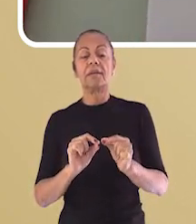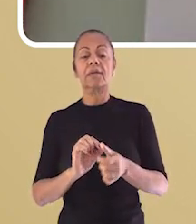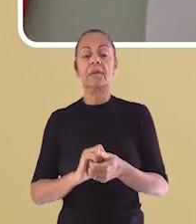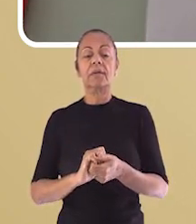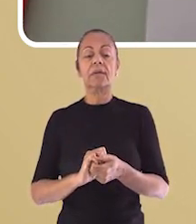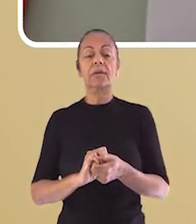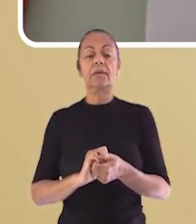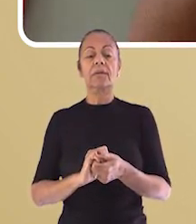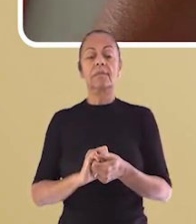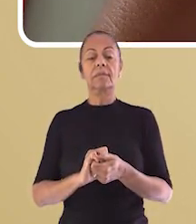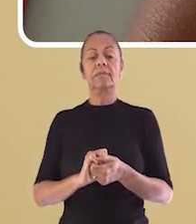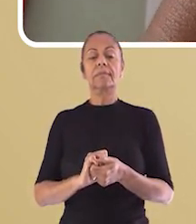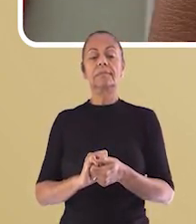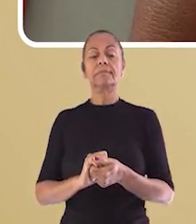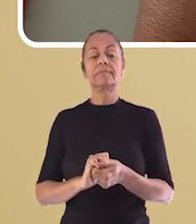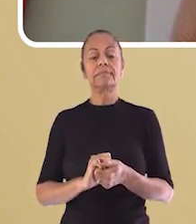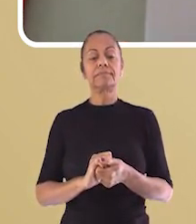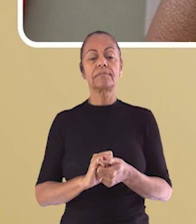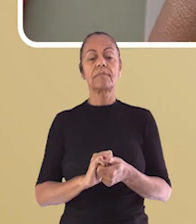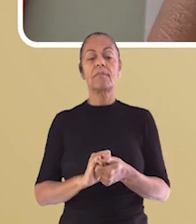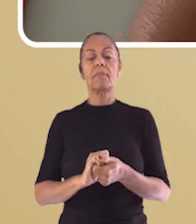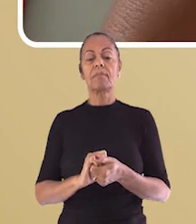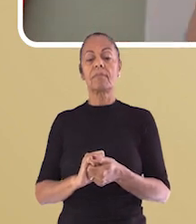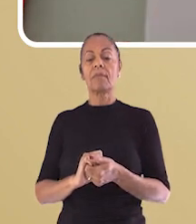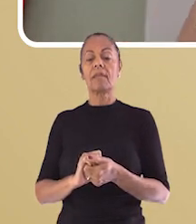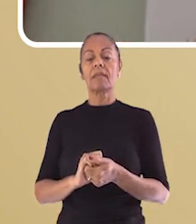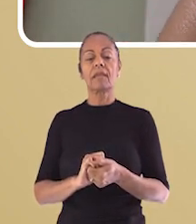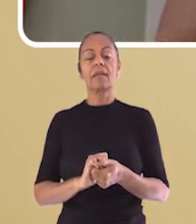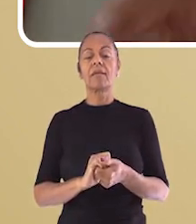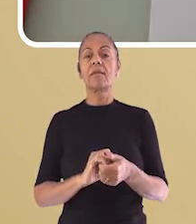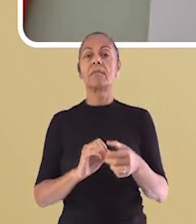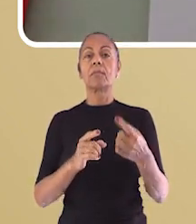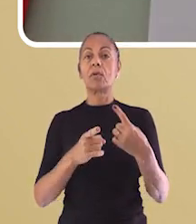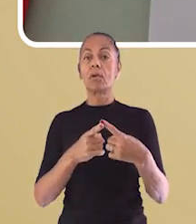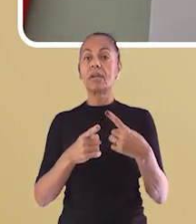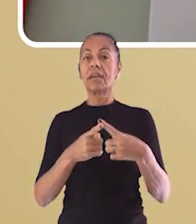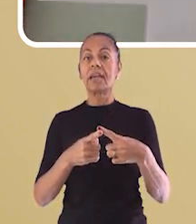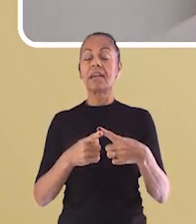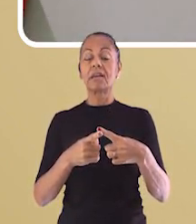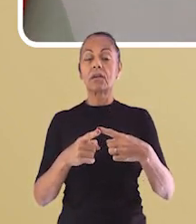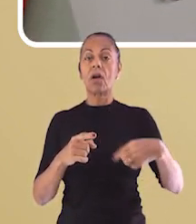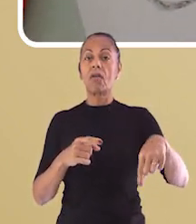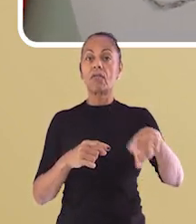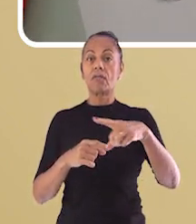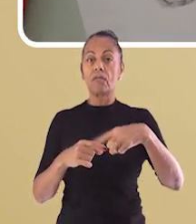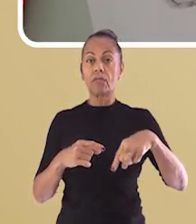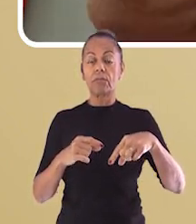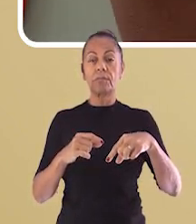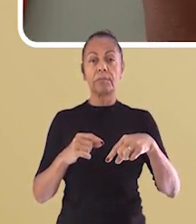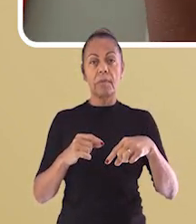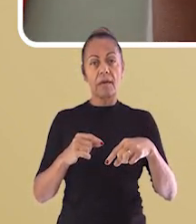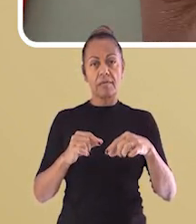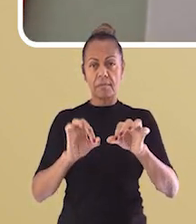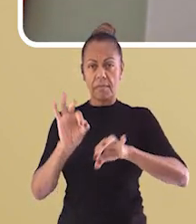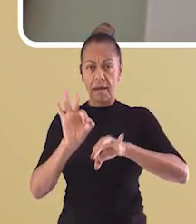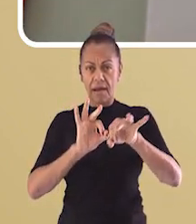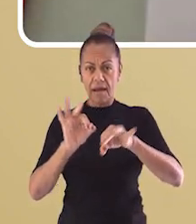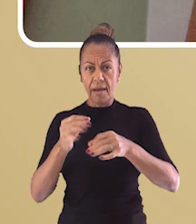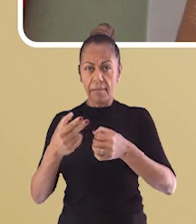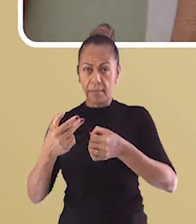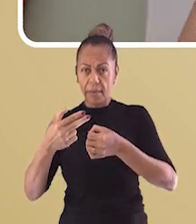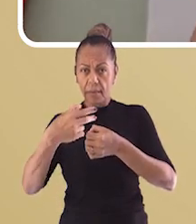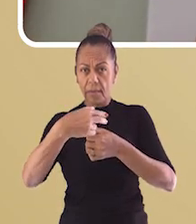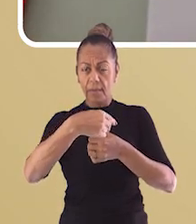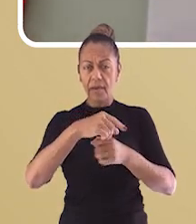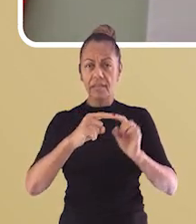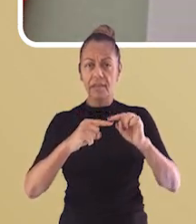deixar uma área onde nós iremos passar a cola na hora de fixar na nossa